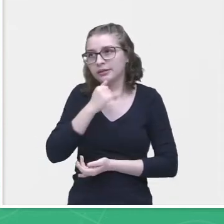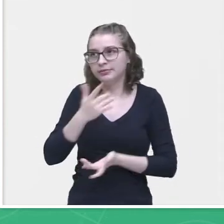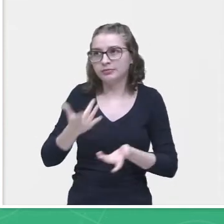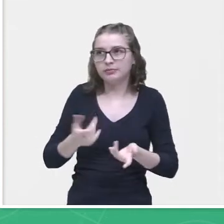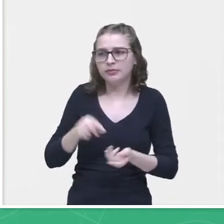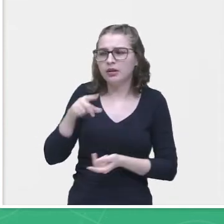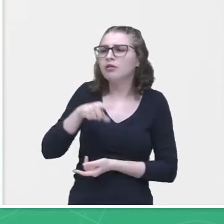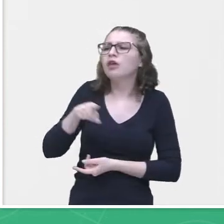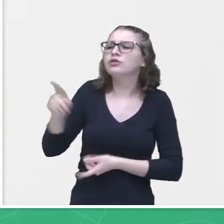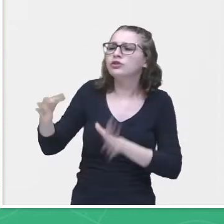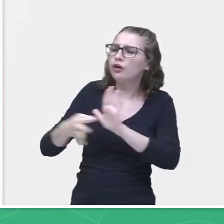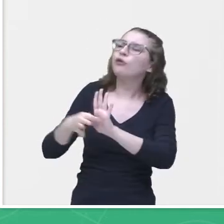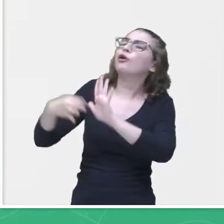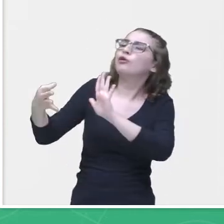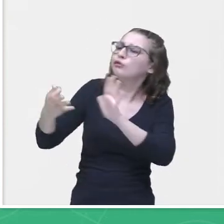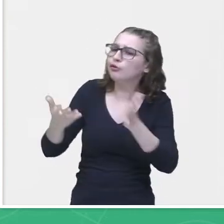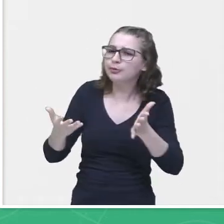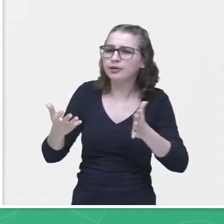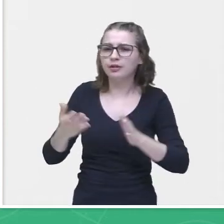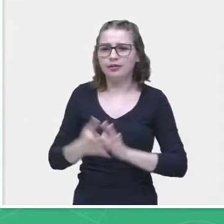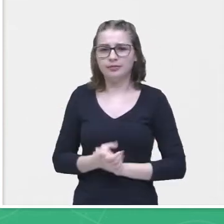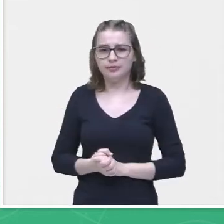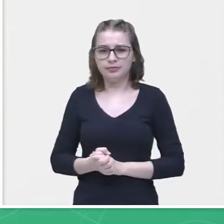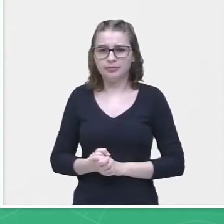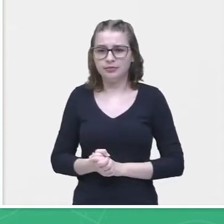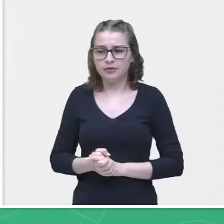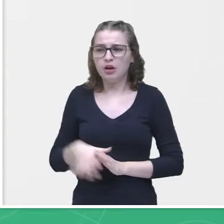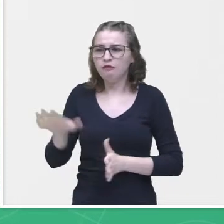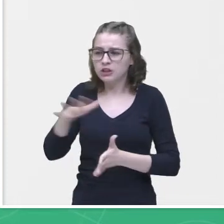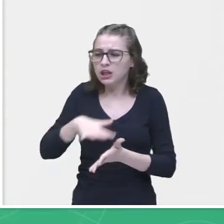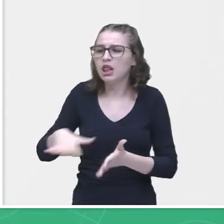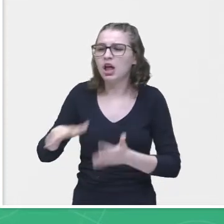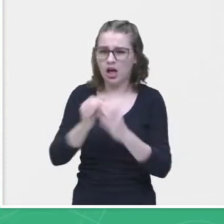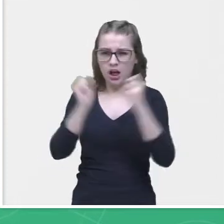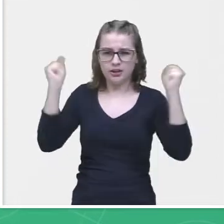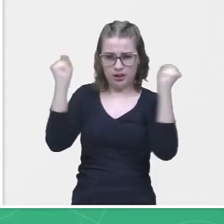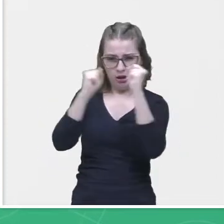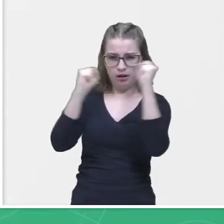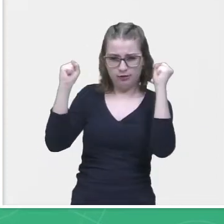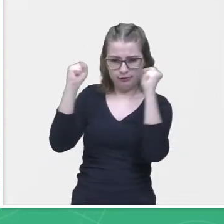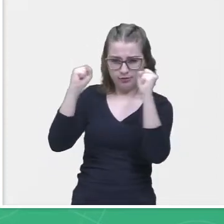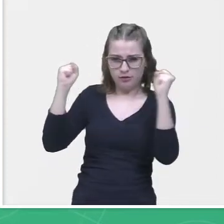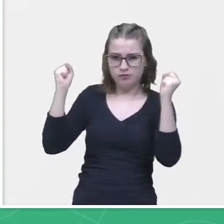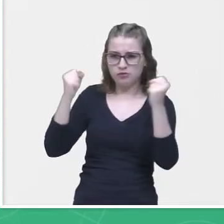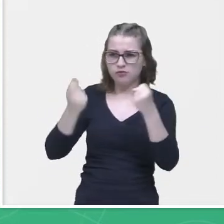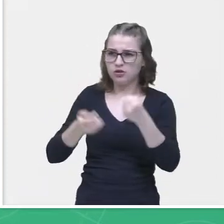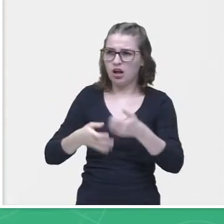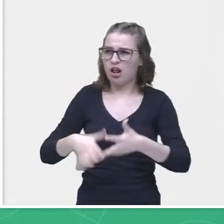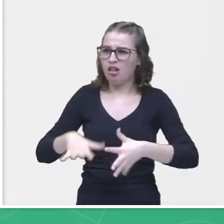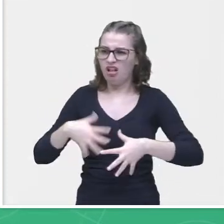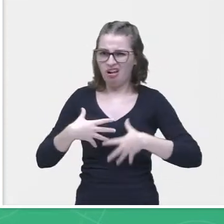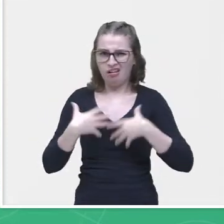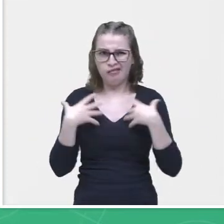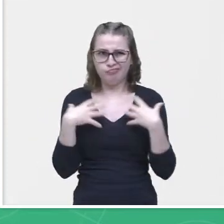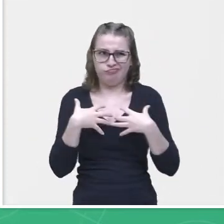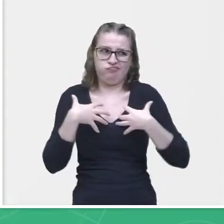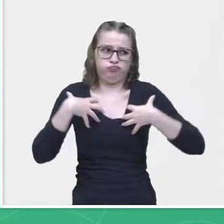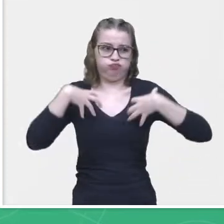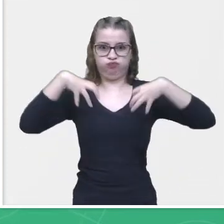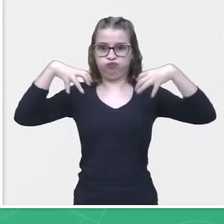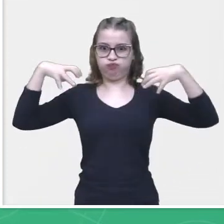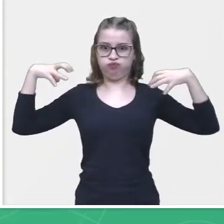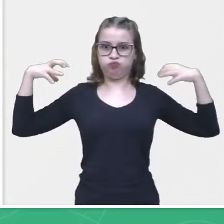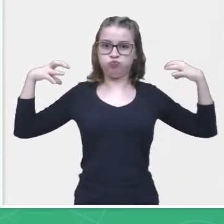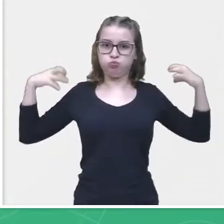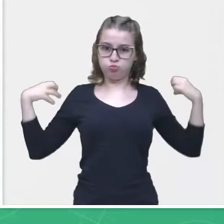você acha? Pessoal que se dedica muito à atividade física, é um exagerado? Ou é uma